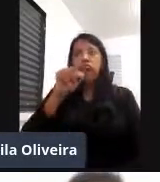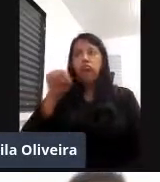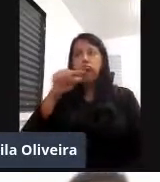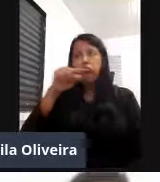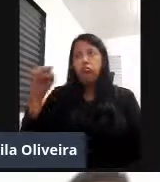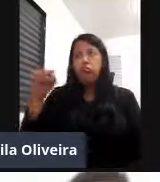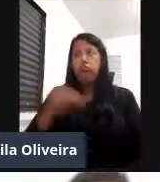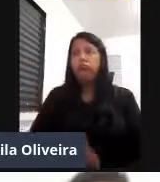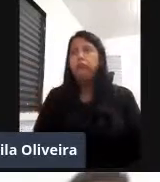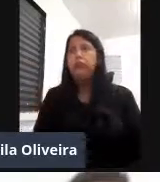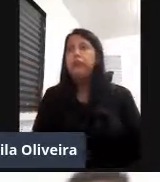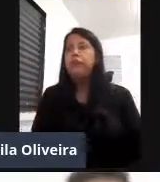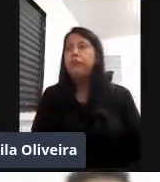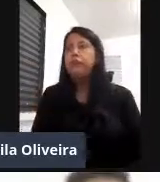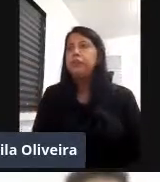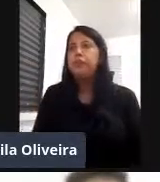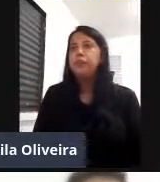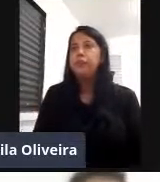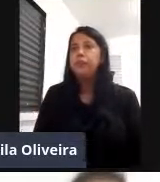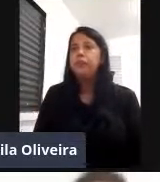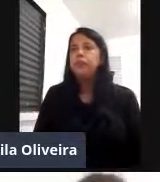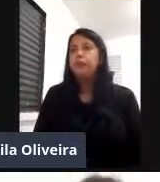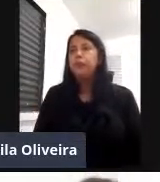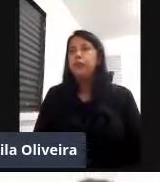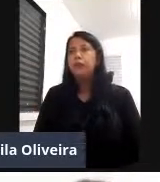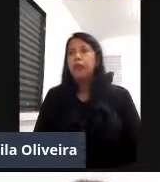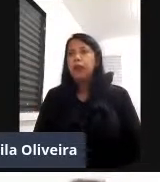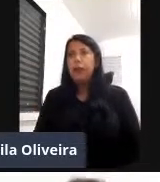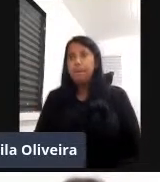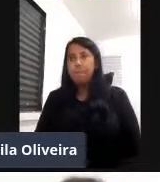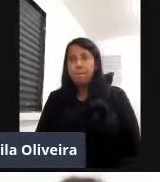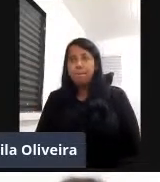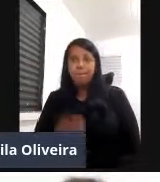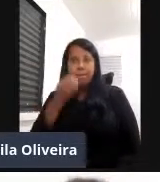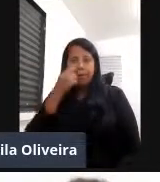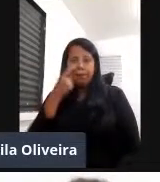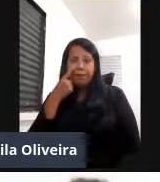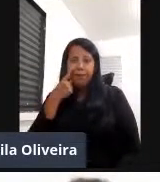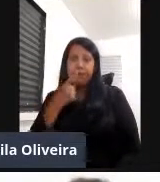vou colocar aqui o asterisco, cadê o asterisco? O asterisco vai dizer o seguinte,